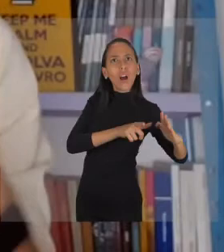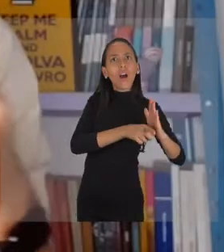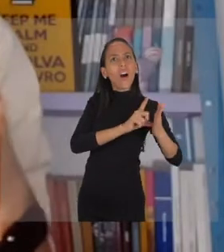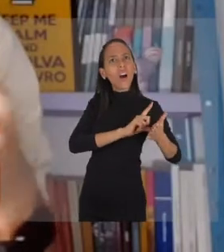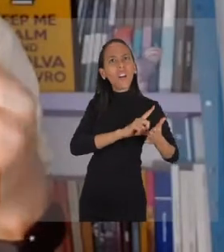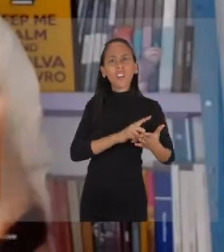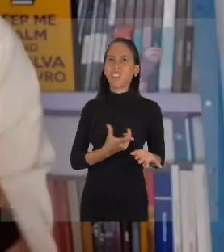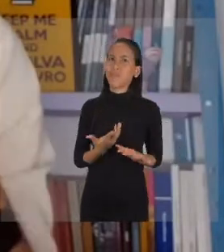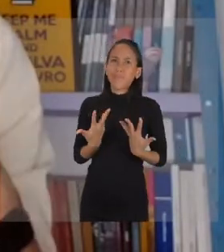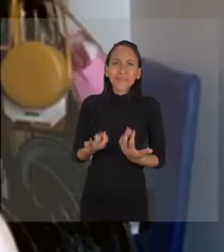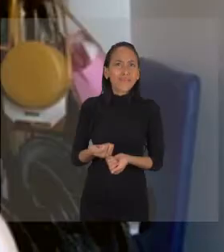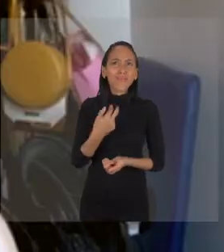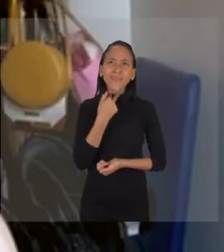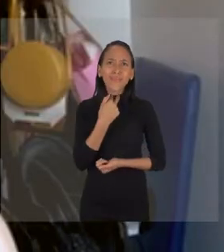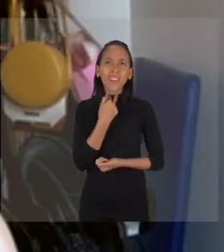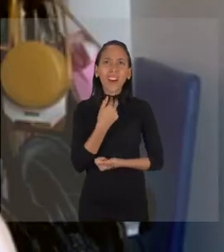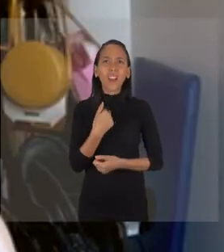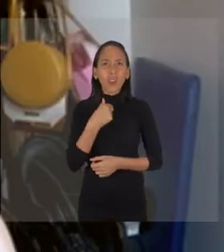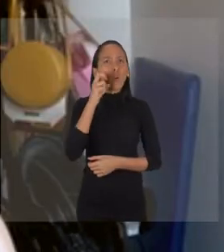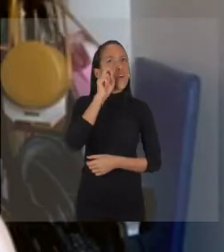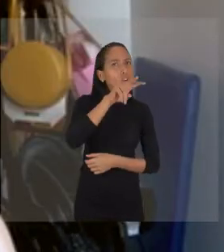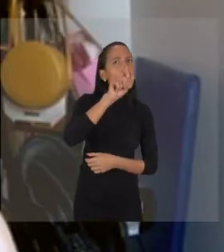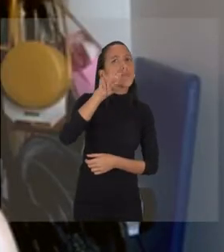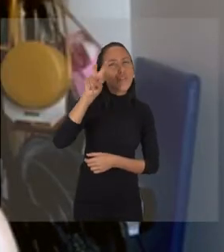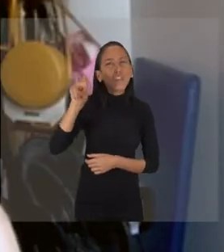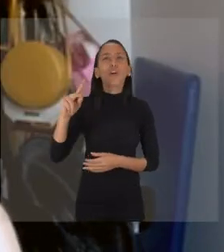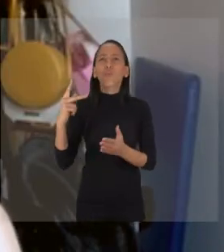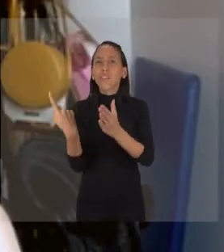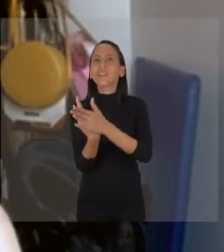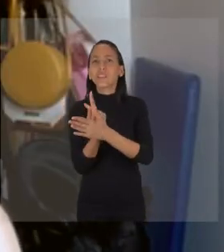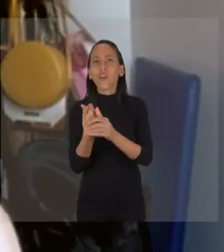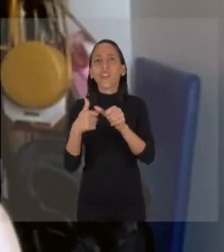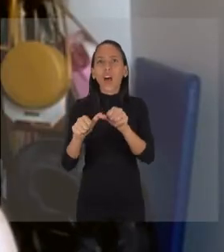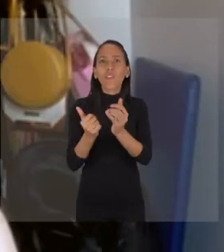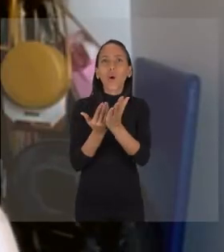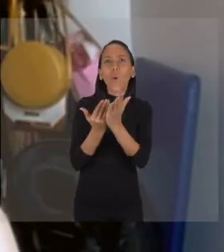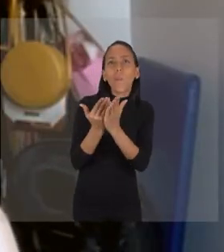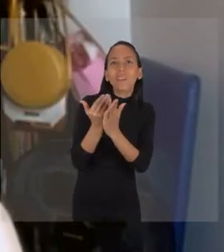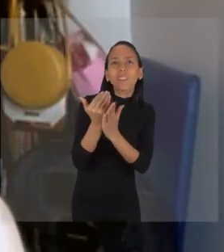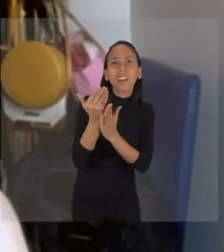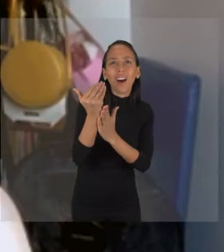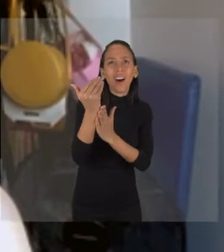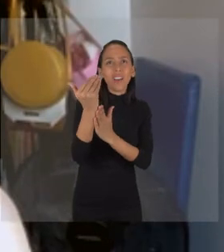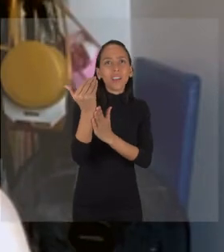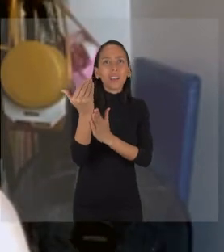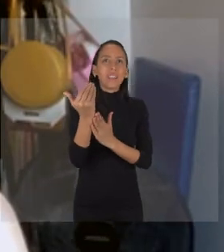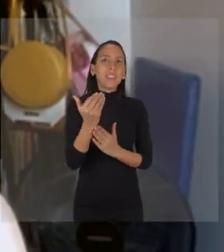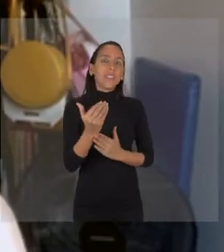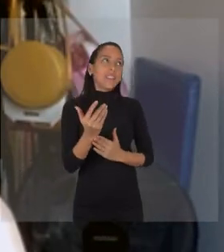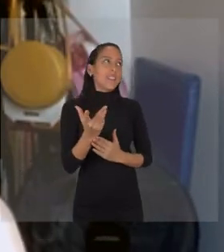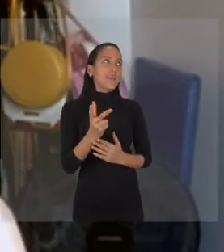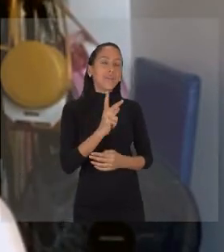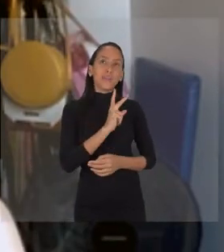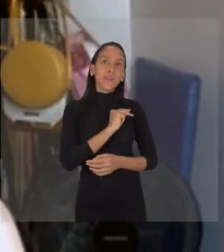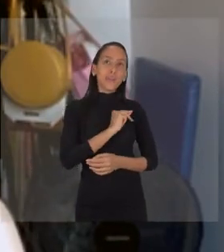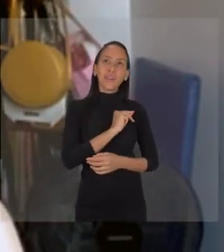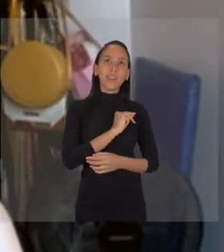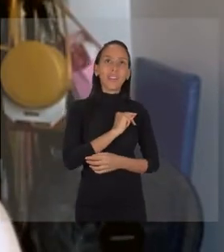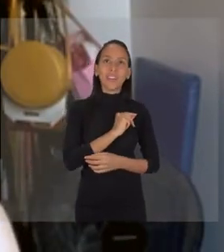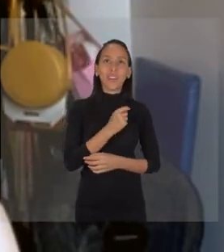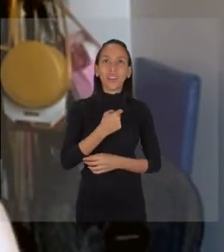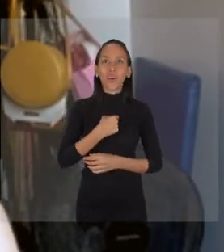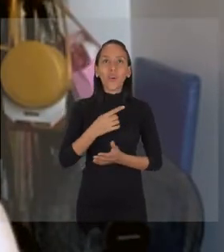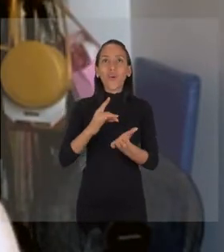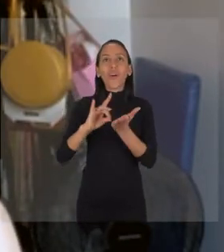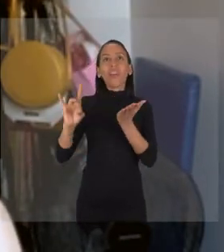inaceitável, absolutamente inaceitável. Vi alguns casos de que já estava começando aquele combo que, nossa, odeio quando o paciente